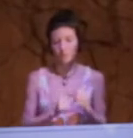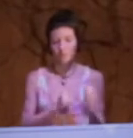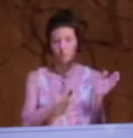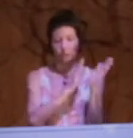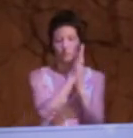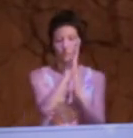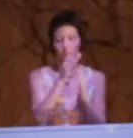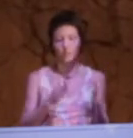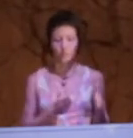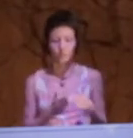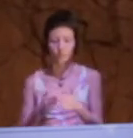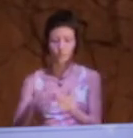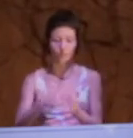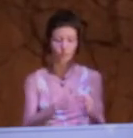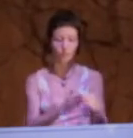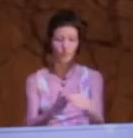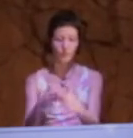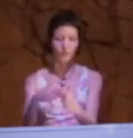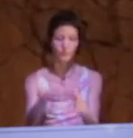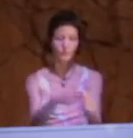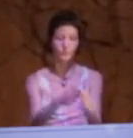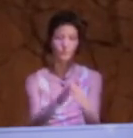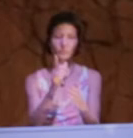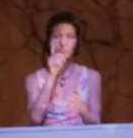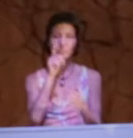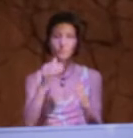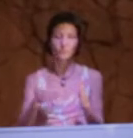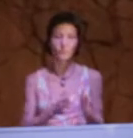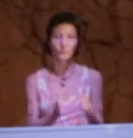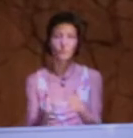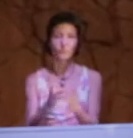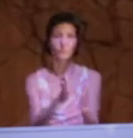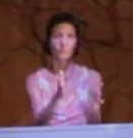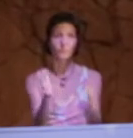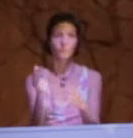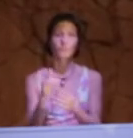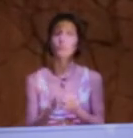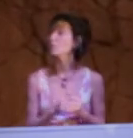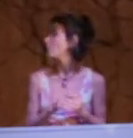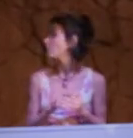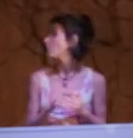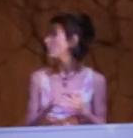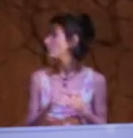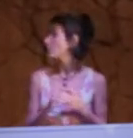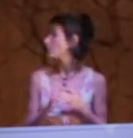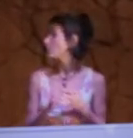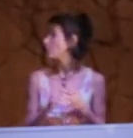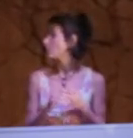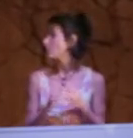de barco que a gente tem ali, subindo o rio mais lento, descendo o rio mais rápido. Então, para subir o rio